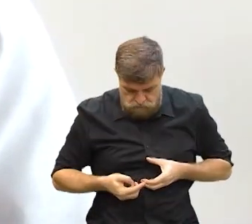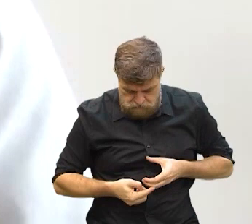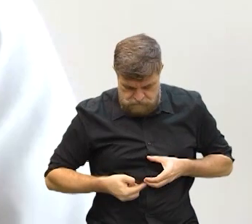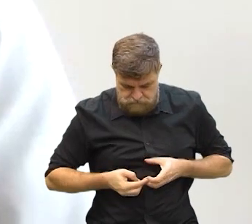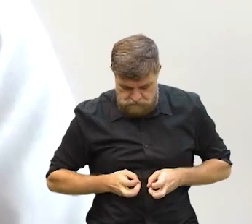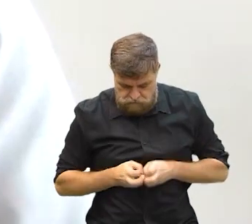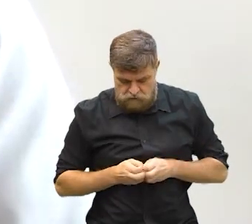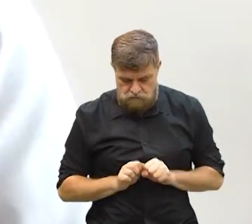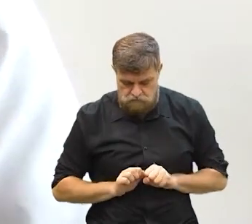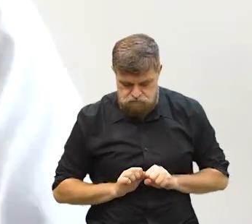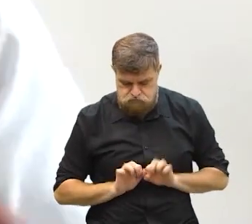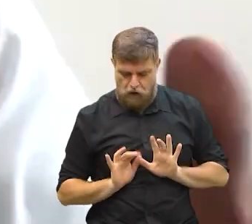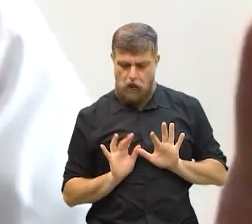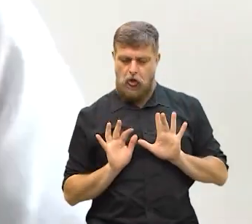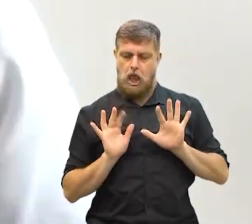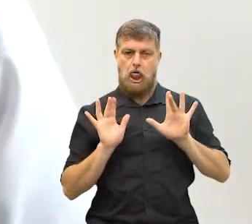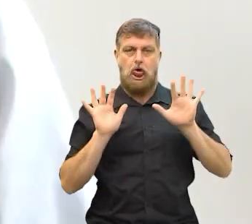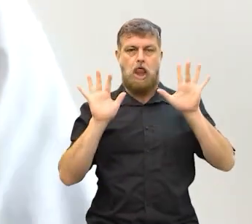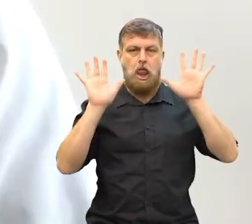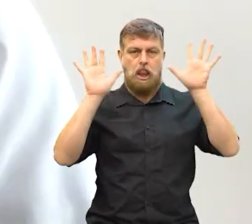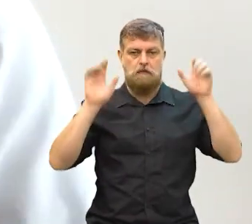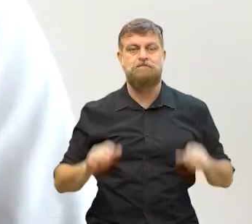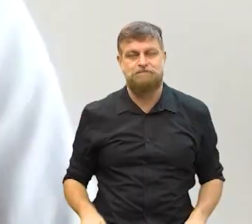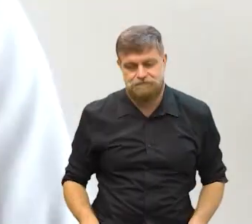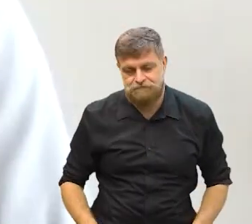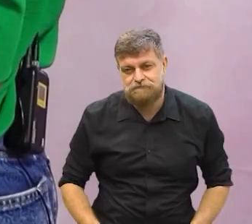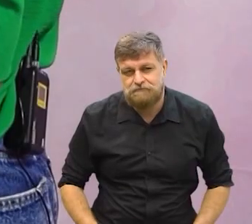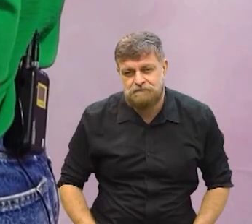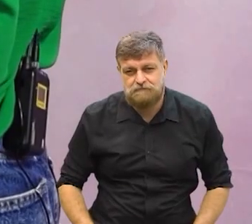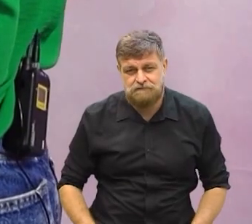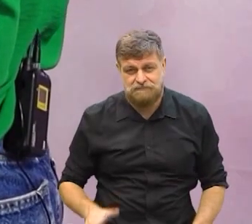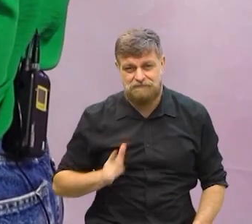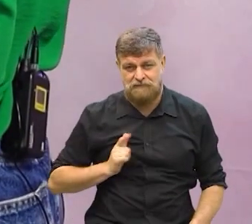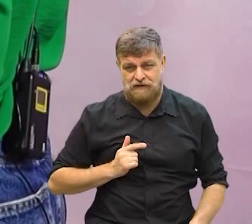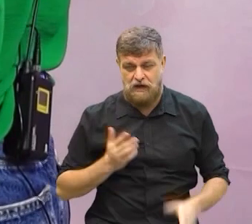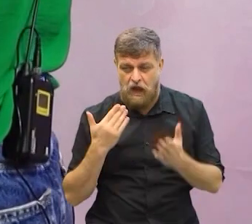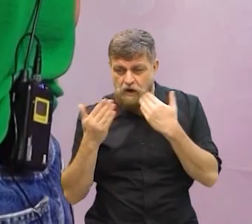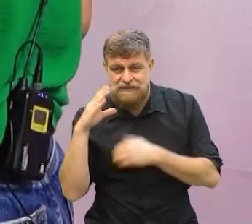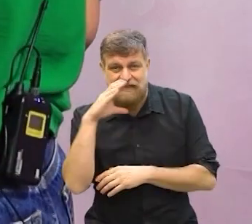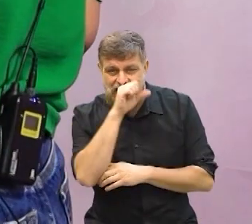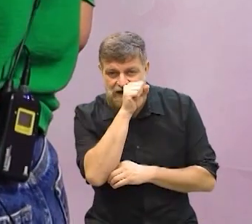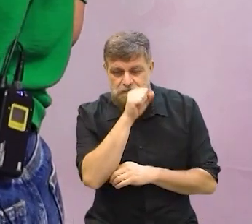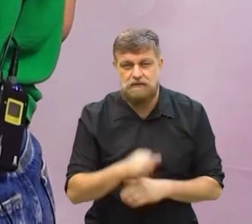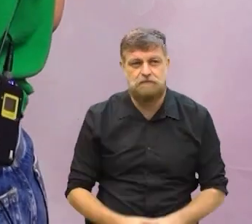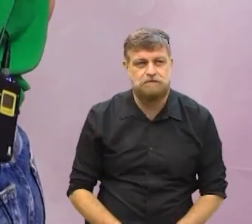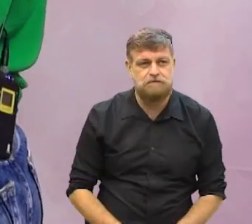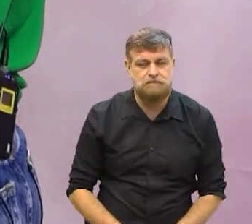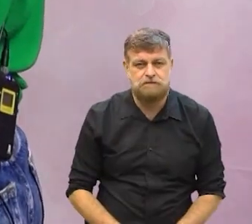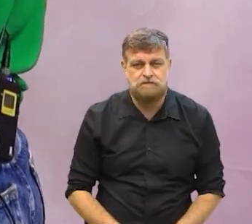do colo do útero saindo dali e infelizmente se espalhando para outras regiões do corpo. Doutor, nessa rápida conversa aqui com o